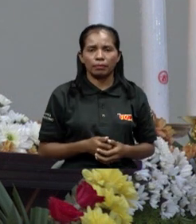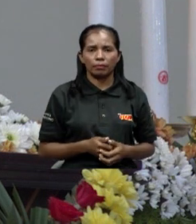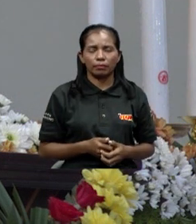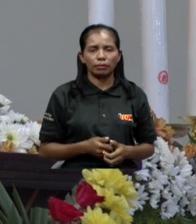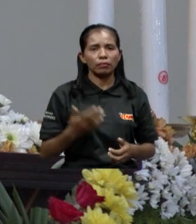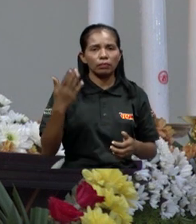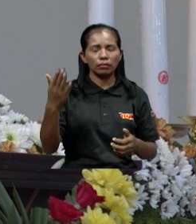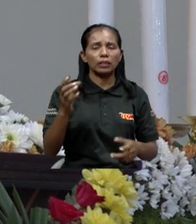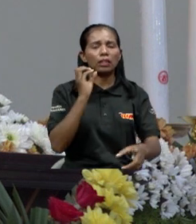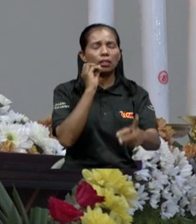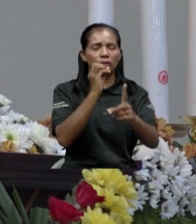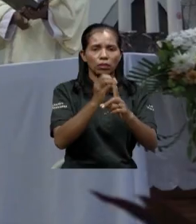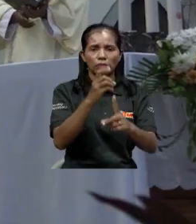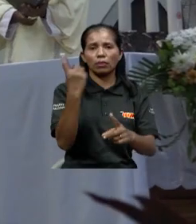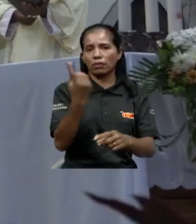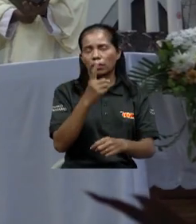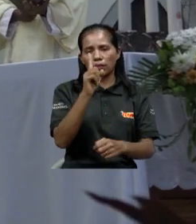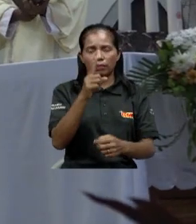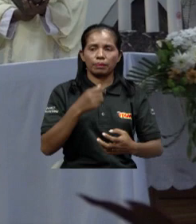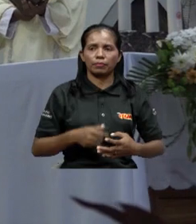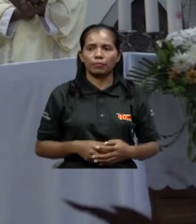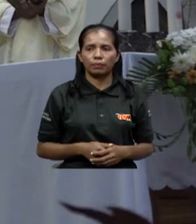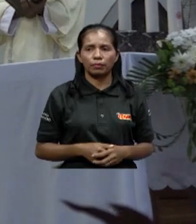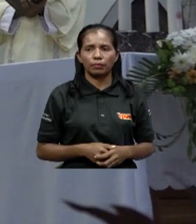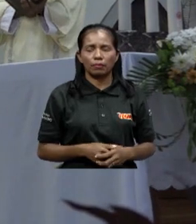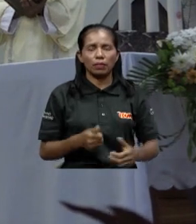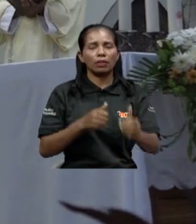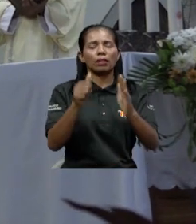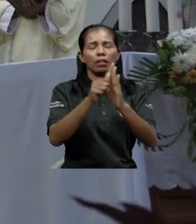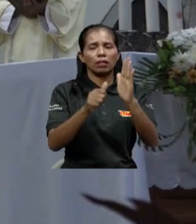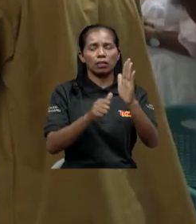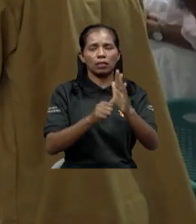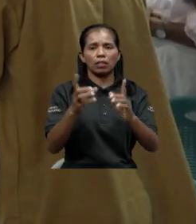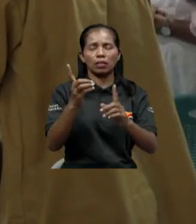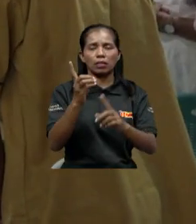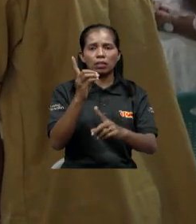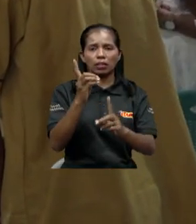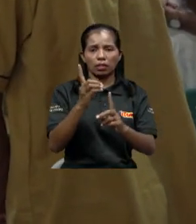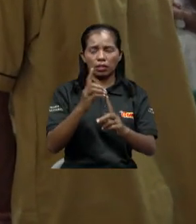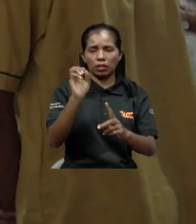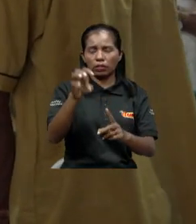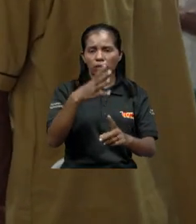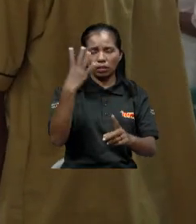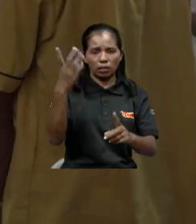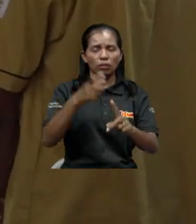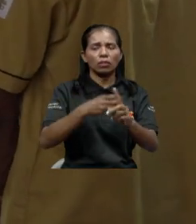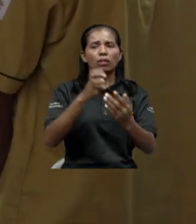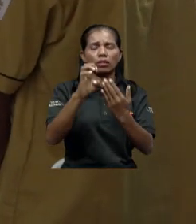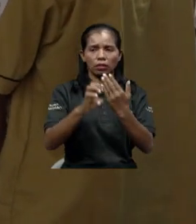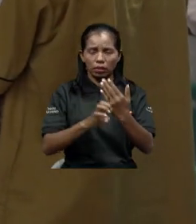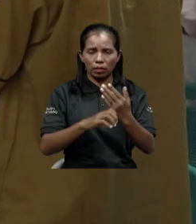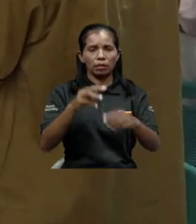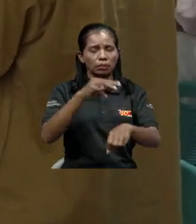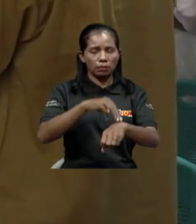iha objetivo idare. Tu rezenda, ia loro sanuro resenhat fulan junio ne, ha foi